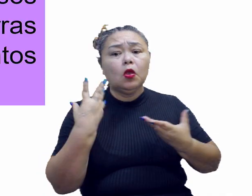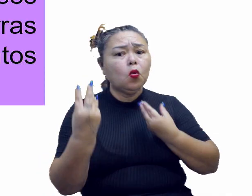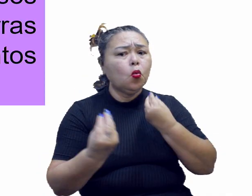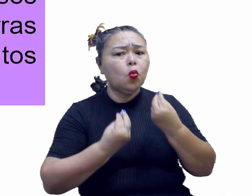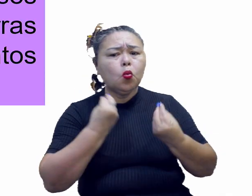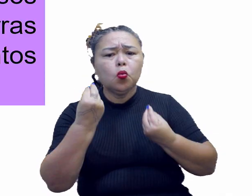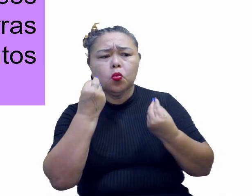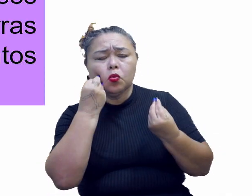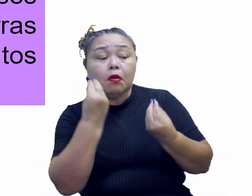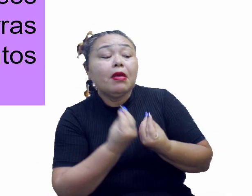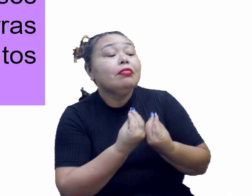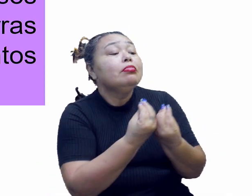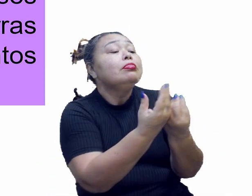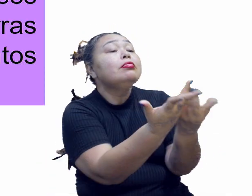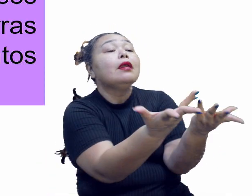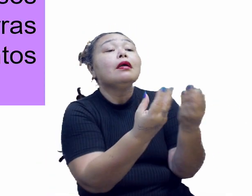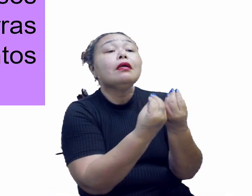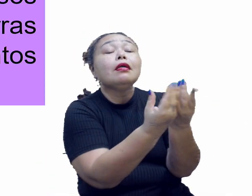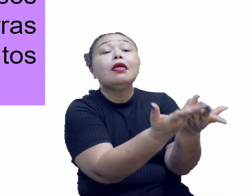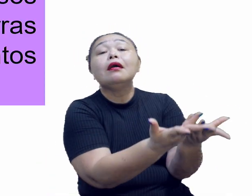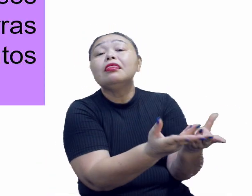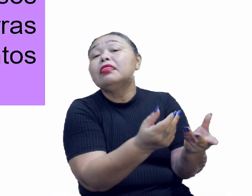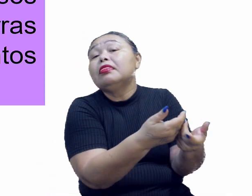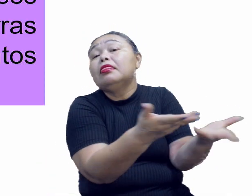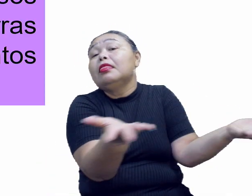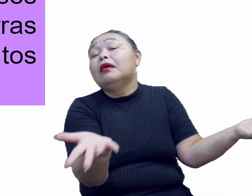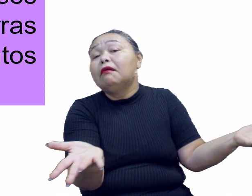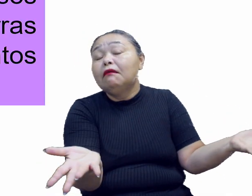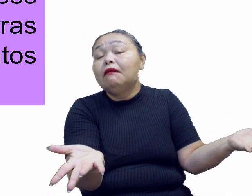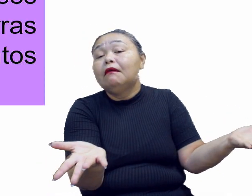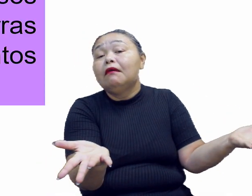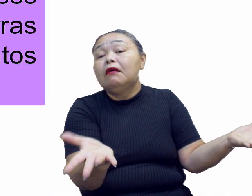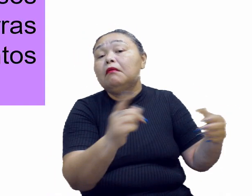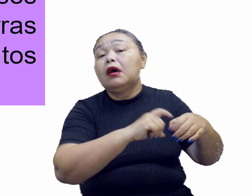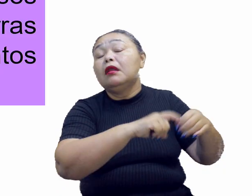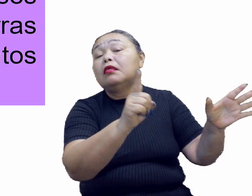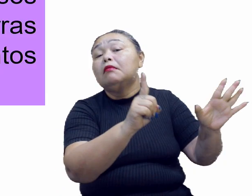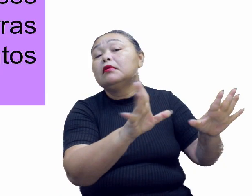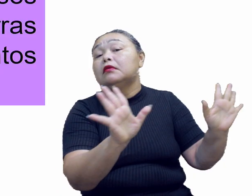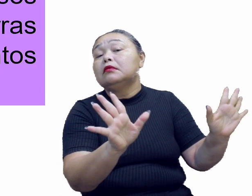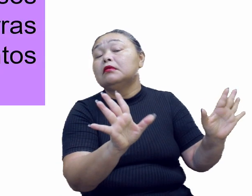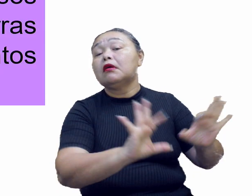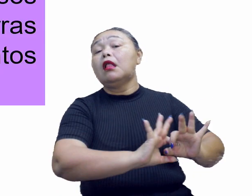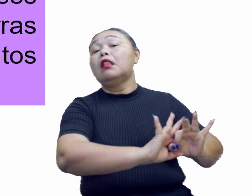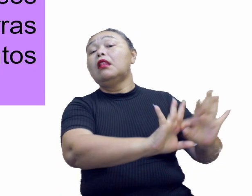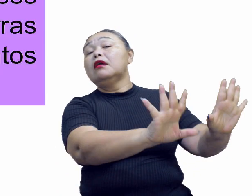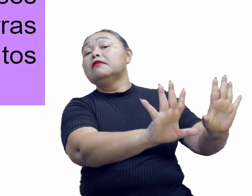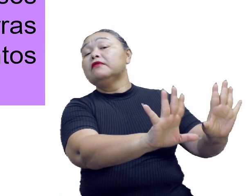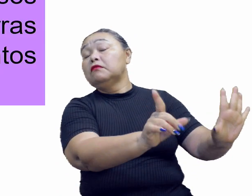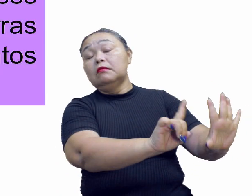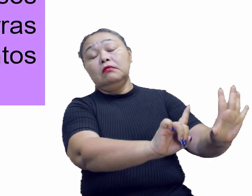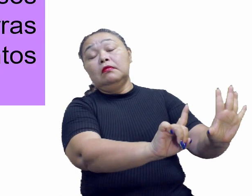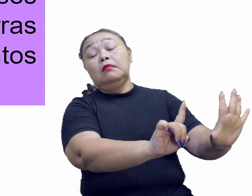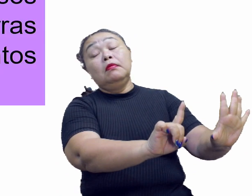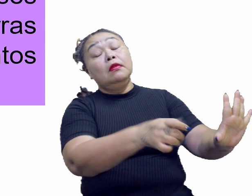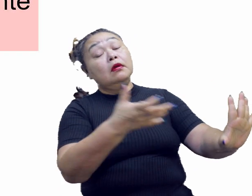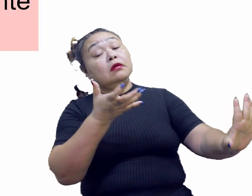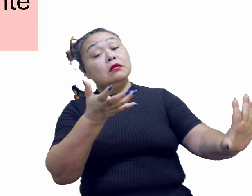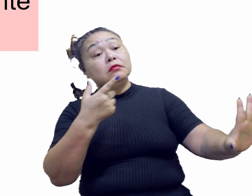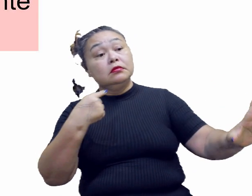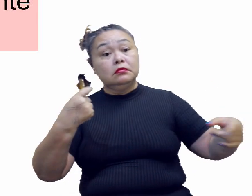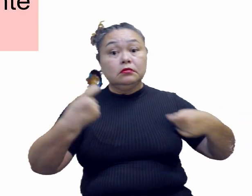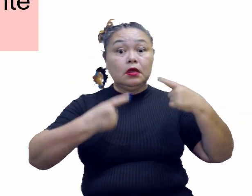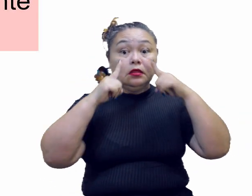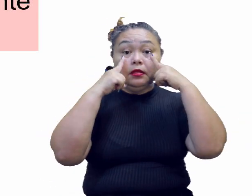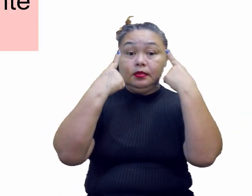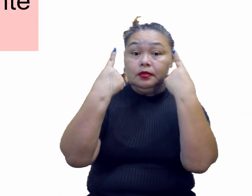Como é que eles iriam entregar assim, essas colônias para a independência? Aí há um conflito